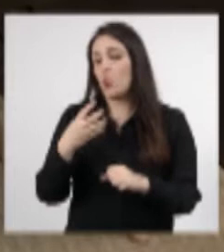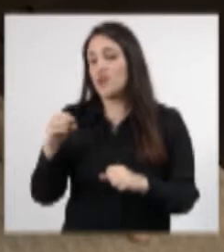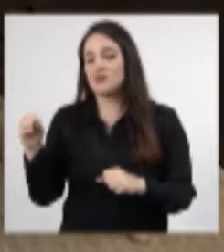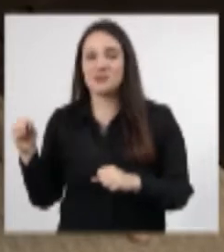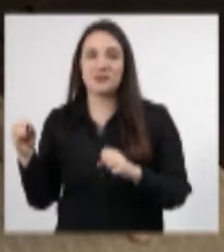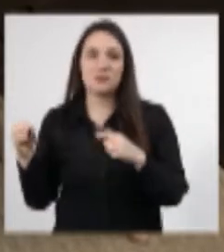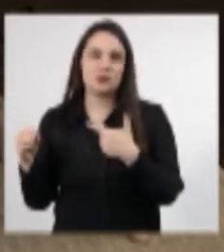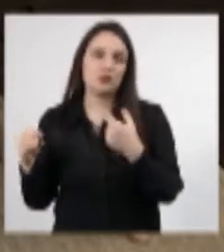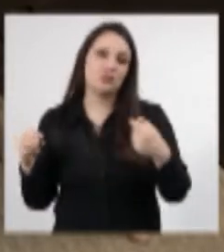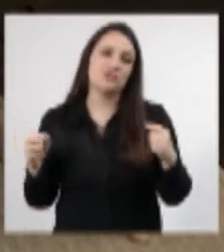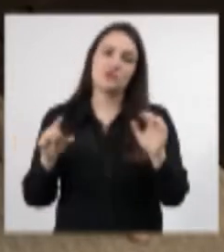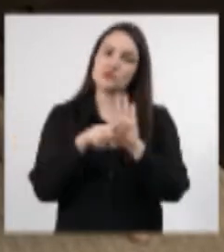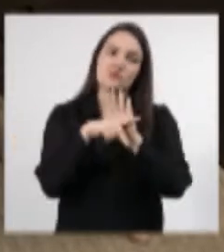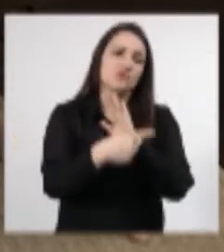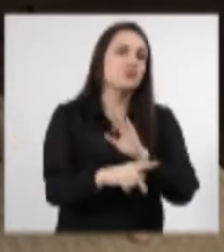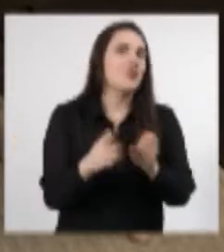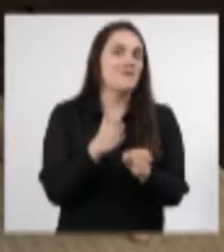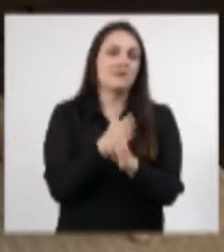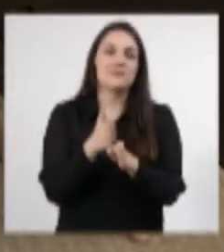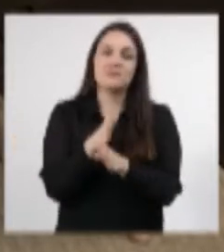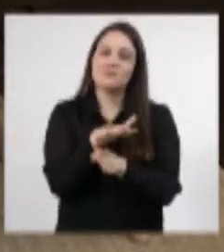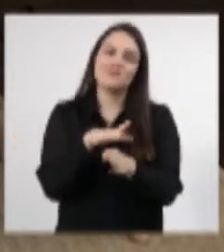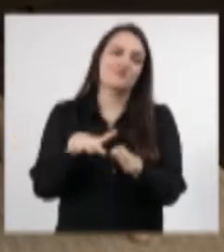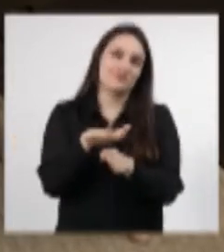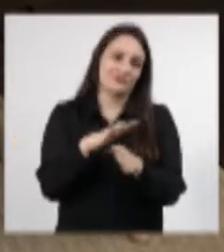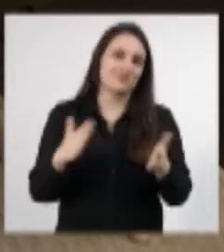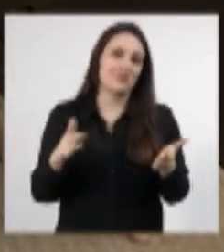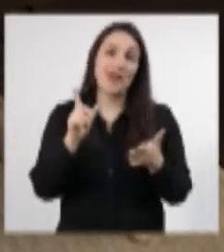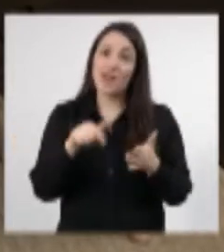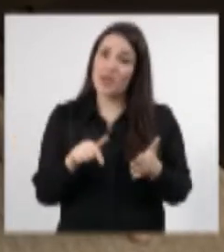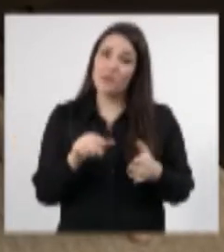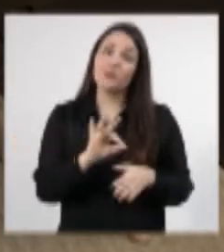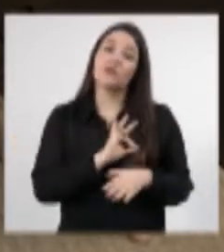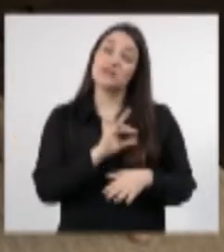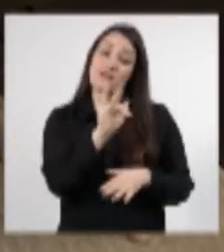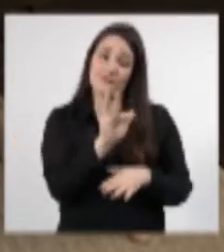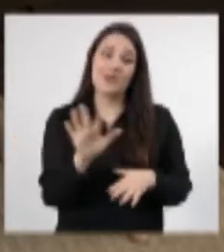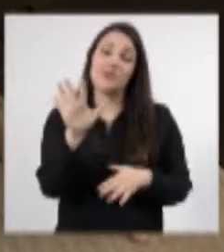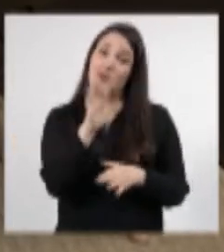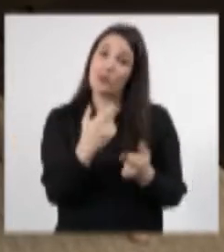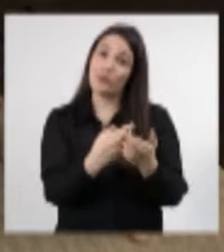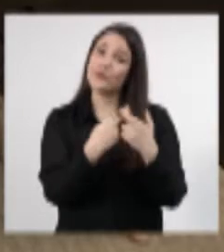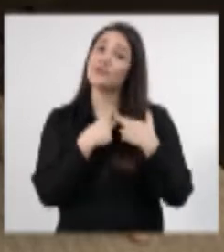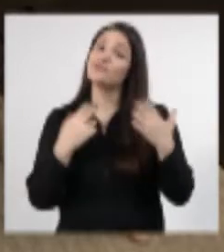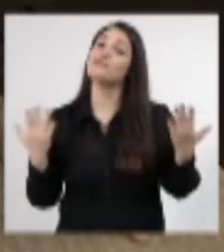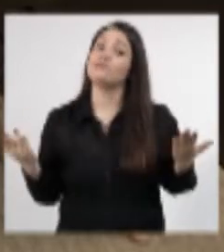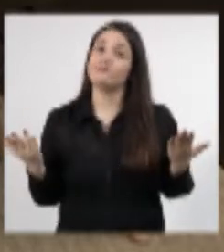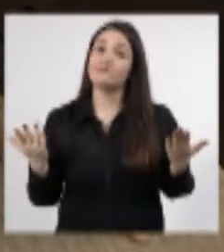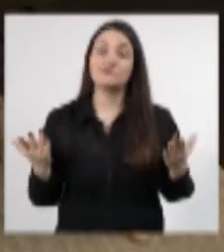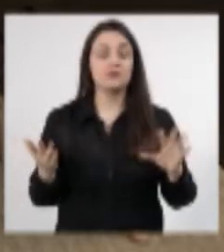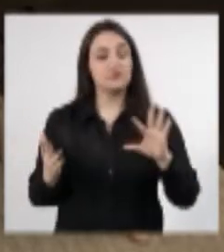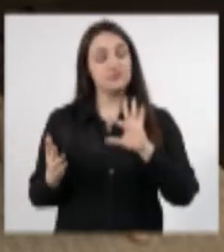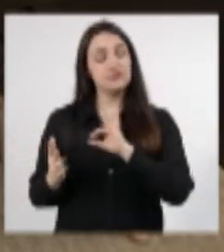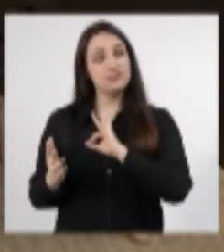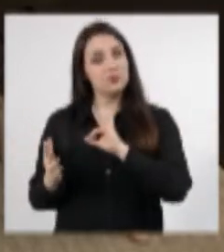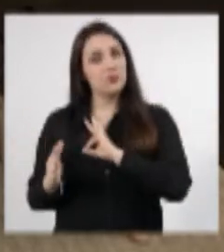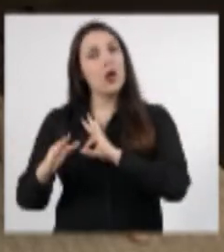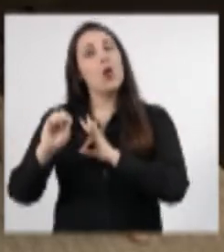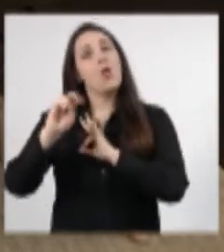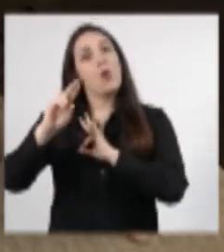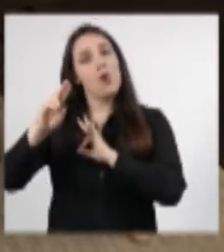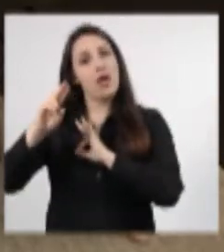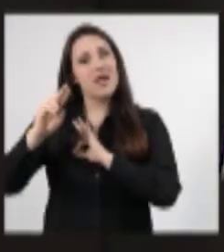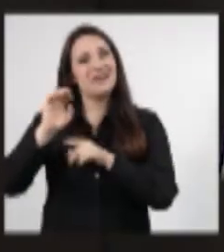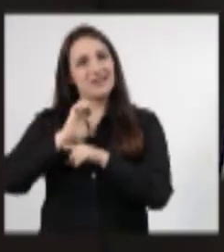especial do governo federal, uma vez que é ele responsável pela segurança nessa faixa. E a Polícia Civil, a